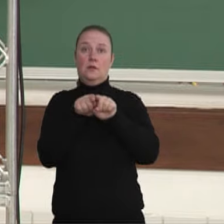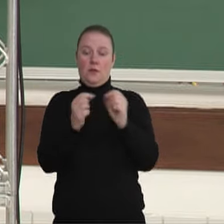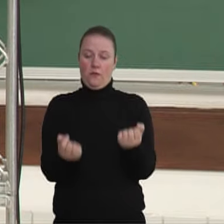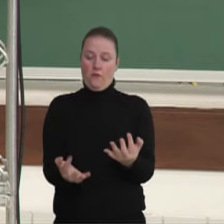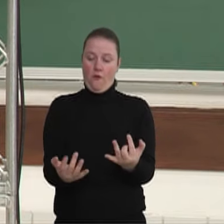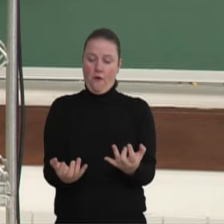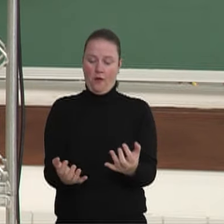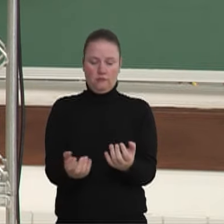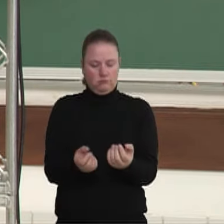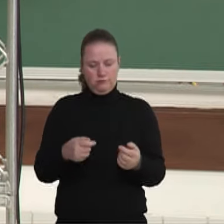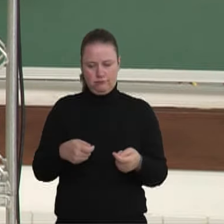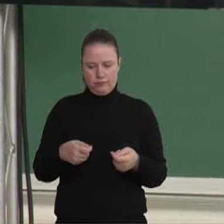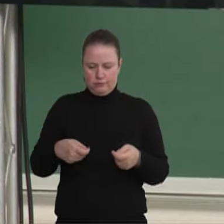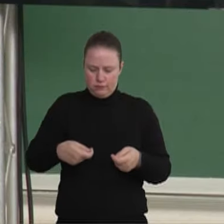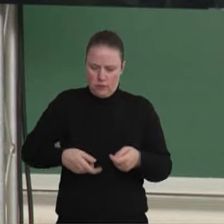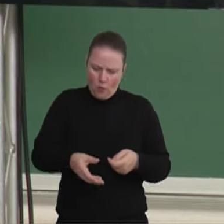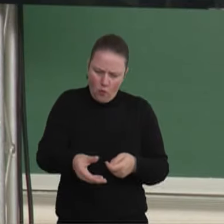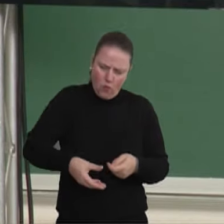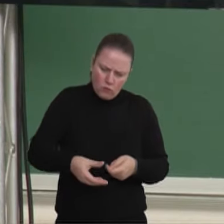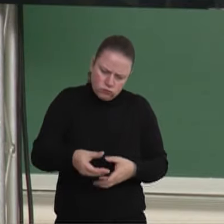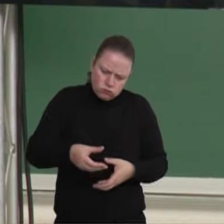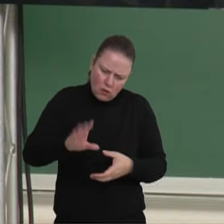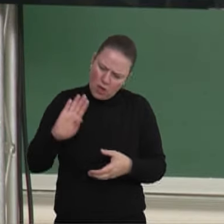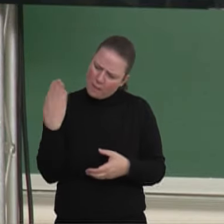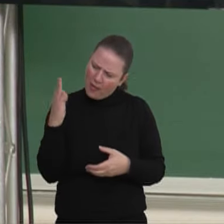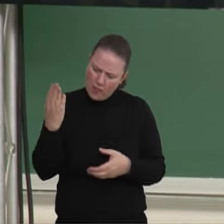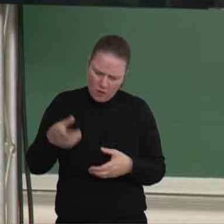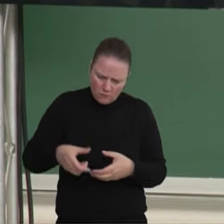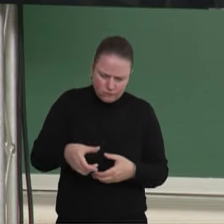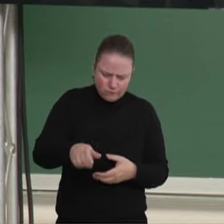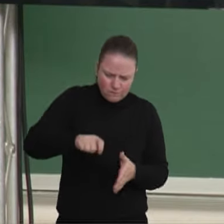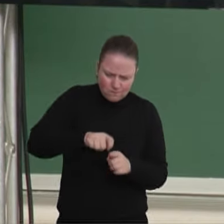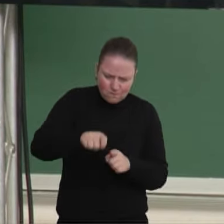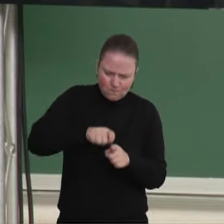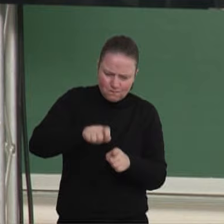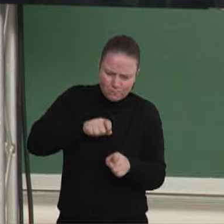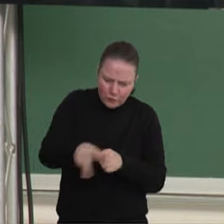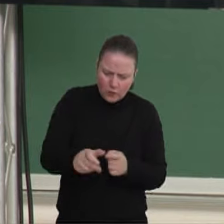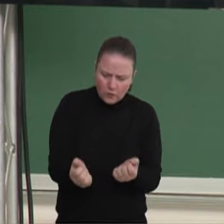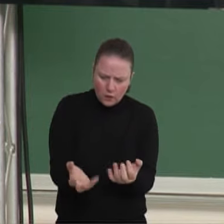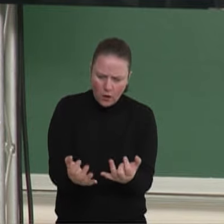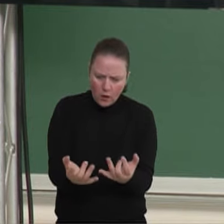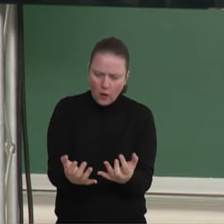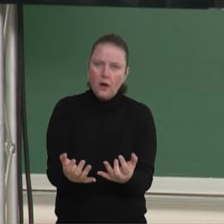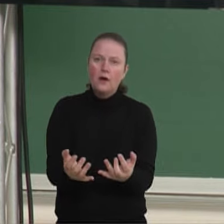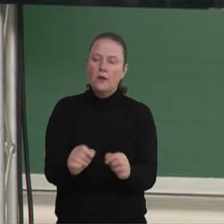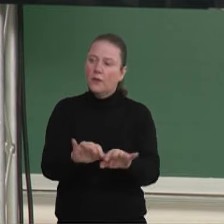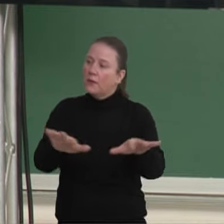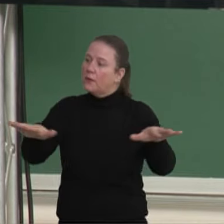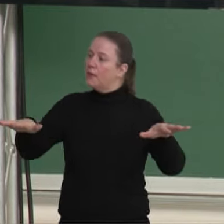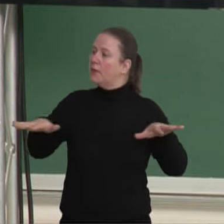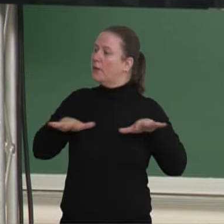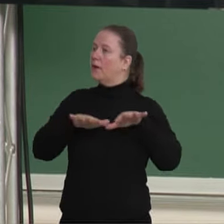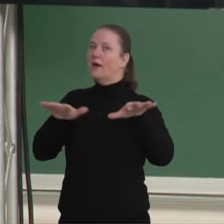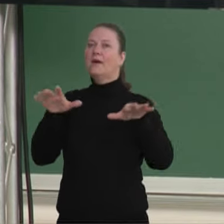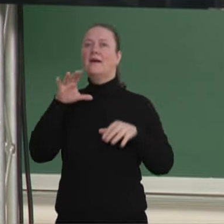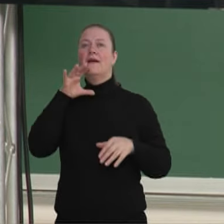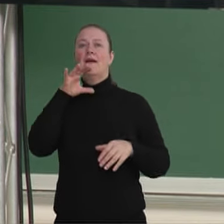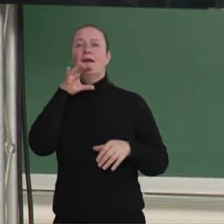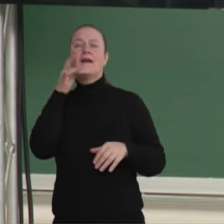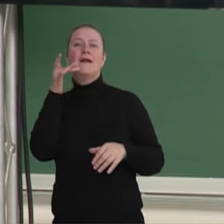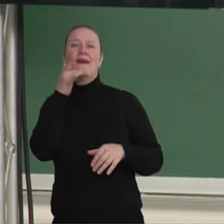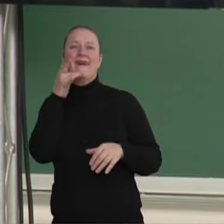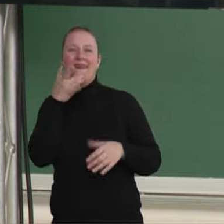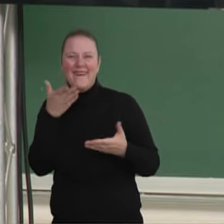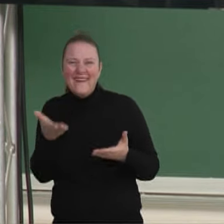mesmo conceito. Quando você tem também a ideia do calor solar, então você tem justamente esse conceito.